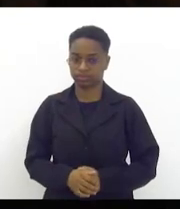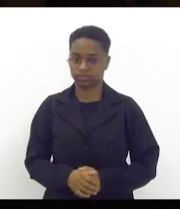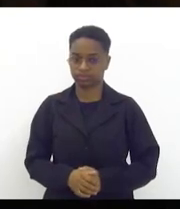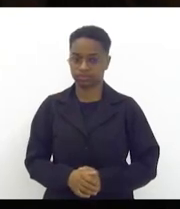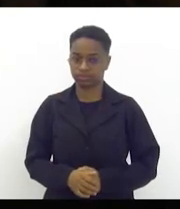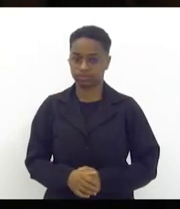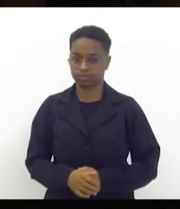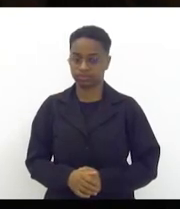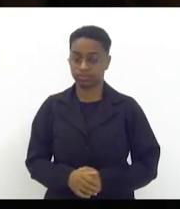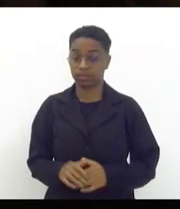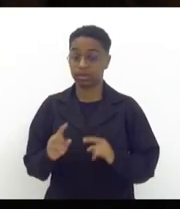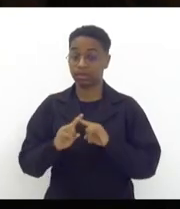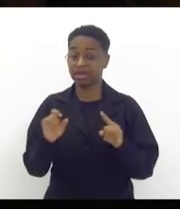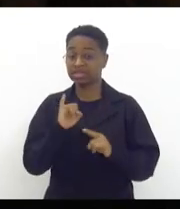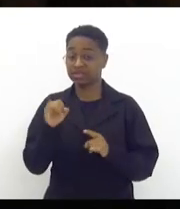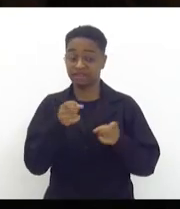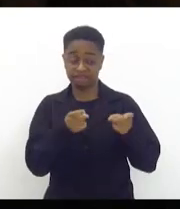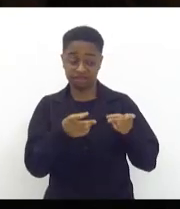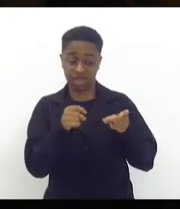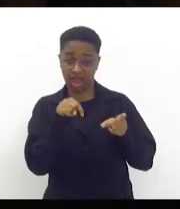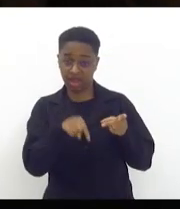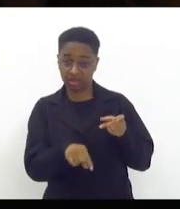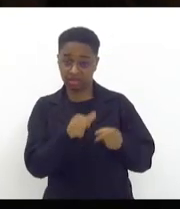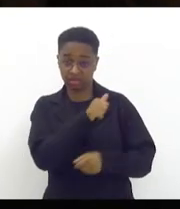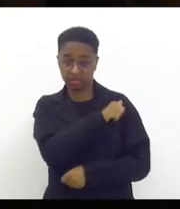Mas se o carro é vendido aqui,